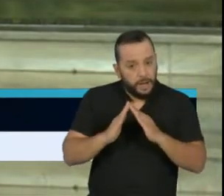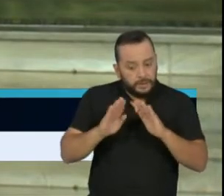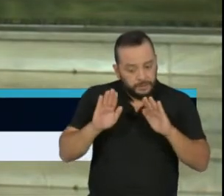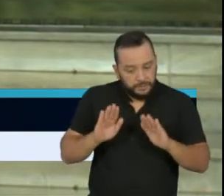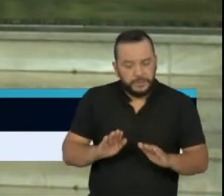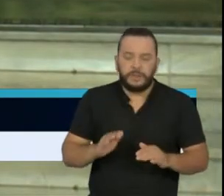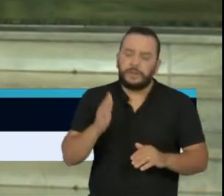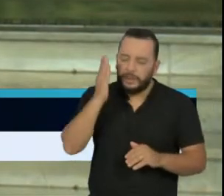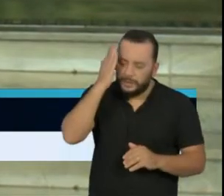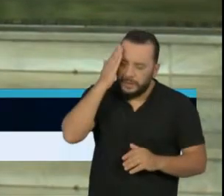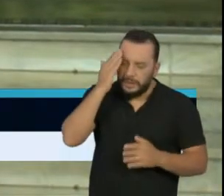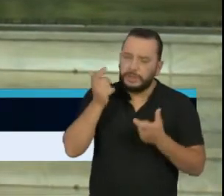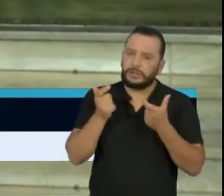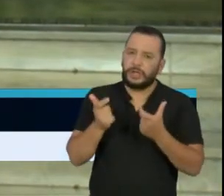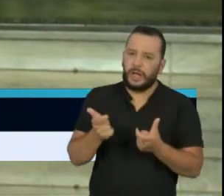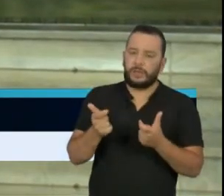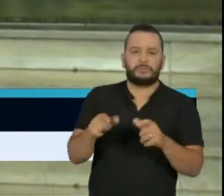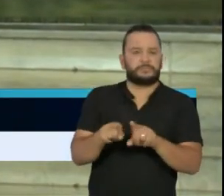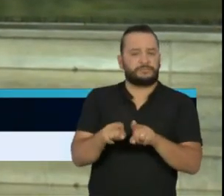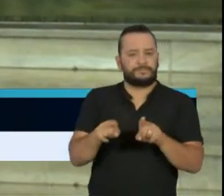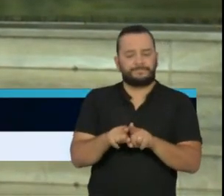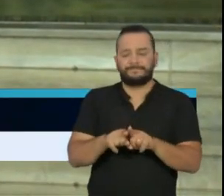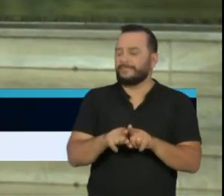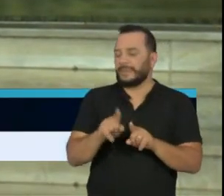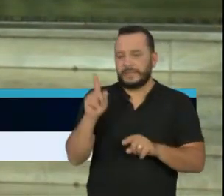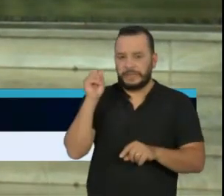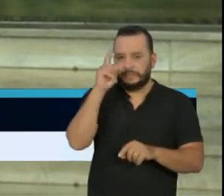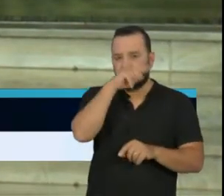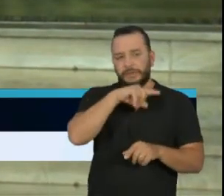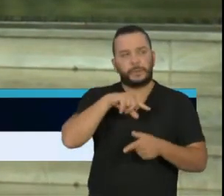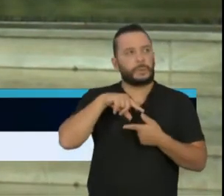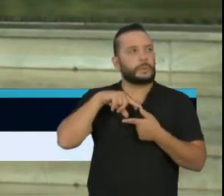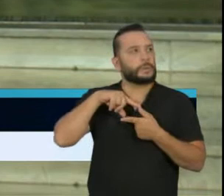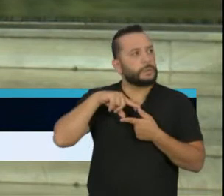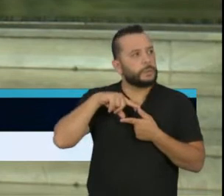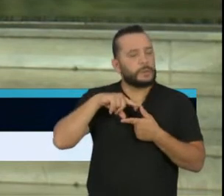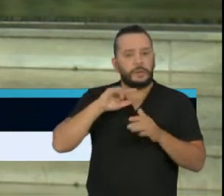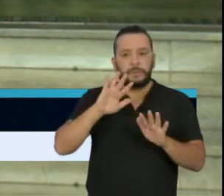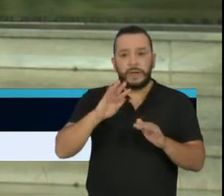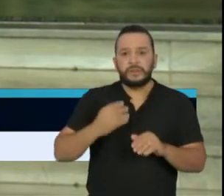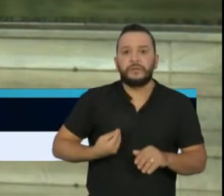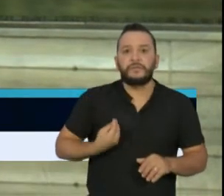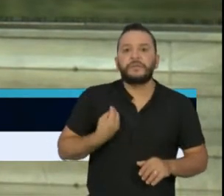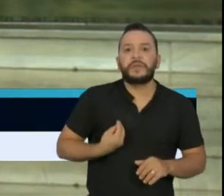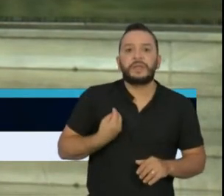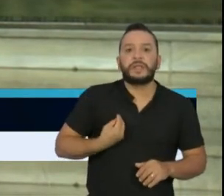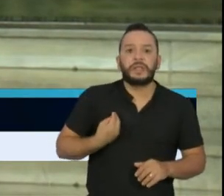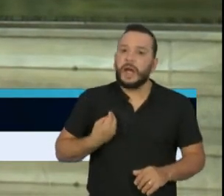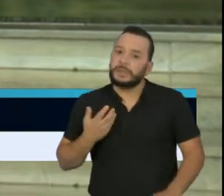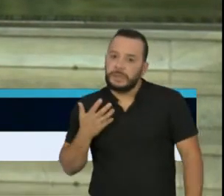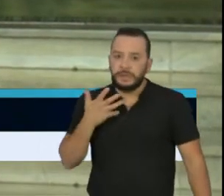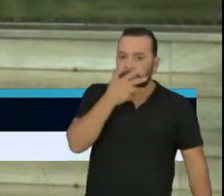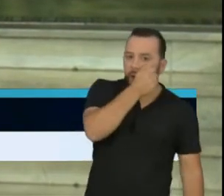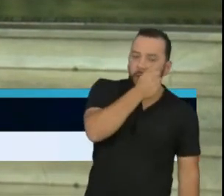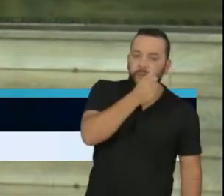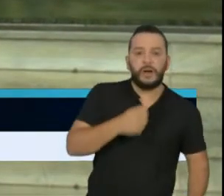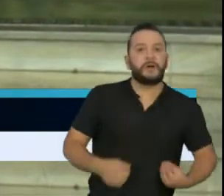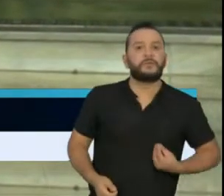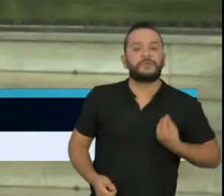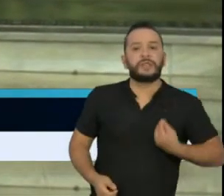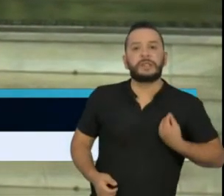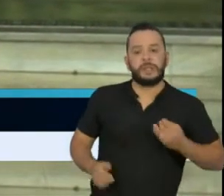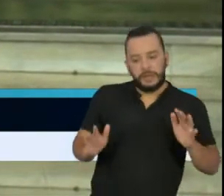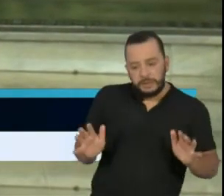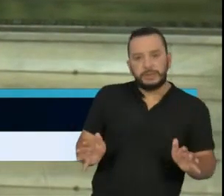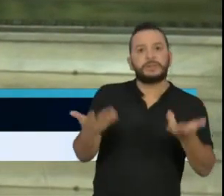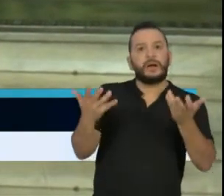difícil, mas é necessário, pois isso salva vidas, salva a sua vida, salva a vida da sua família, dos